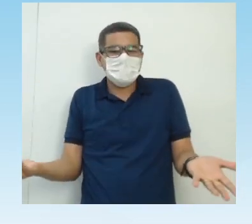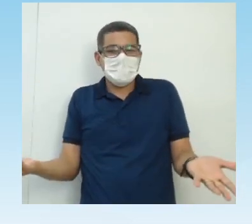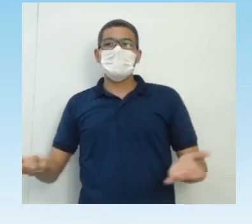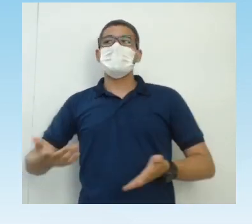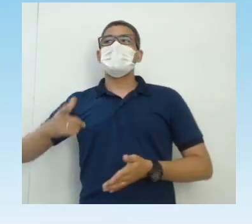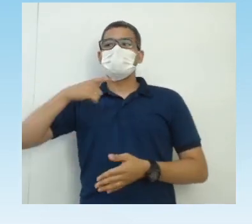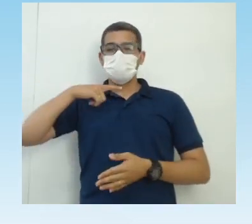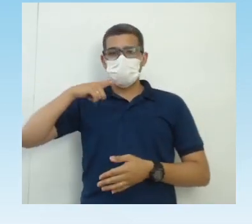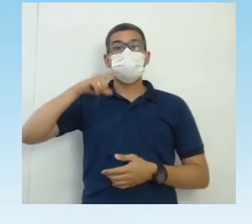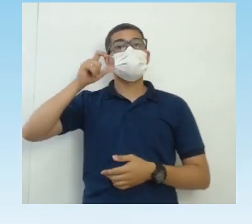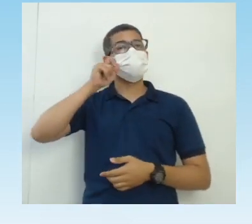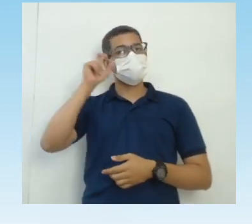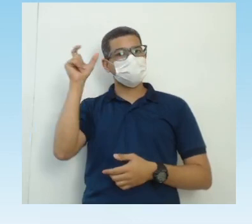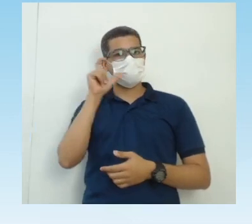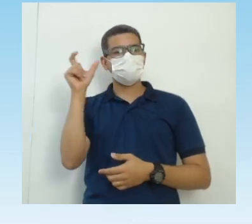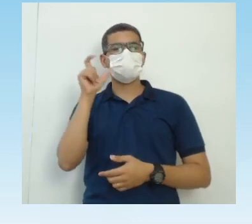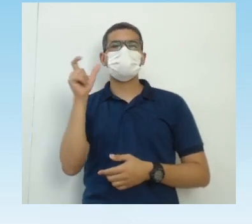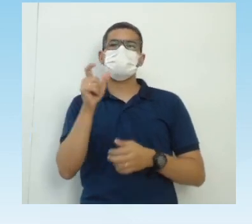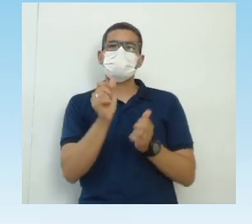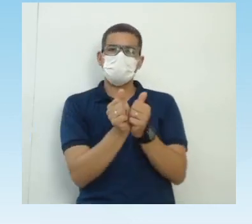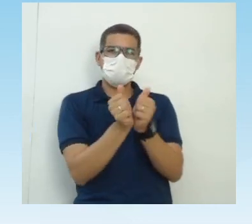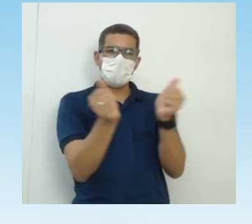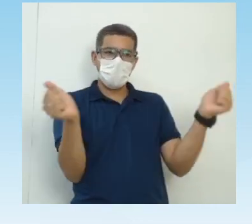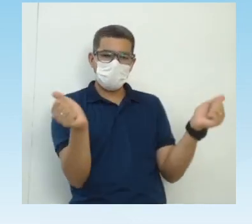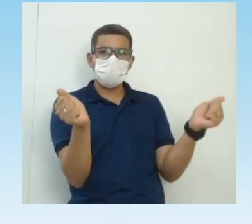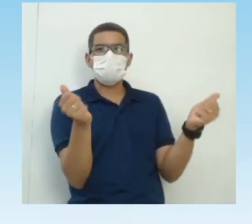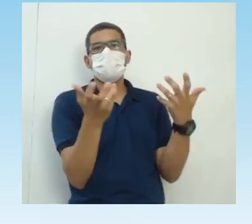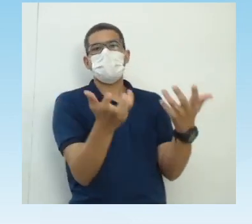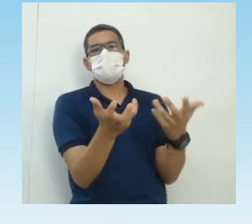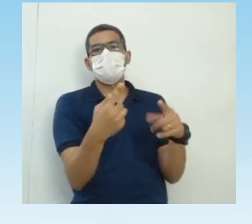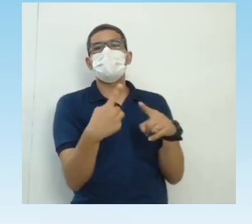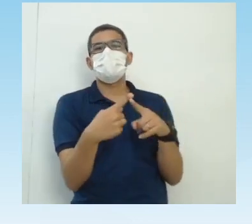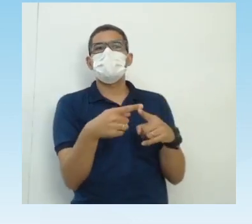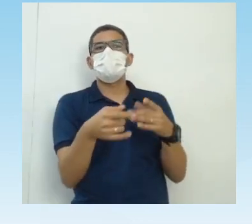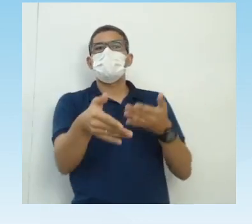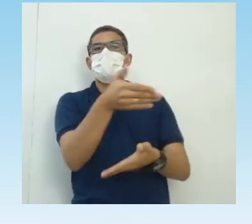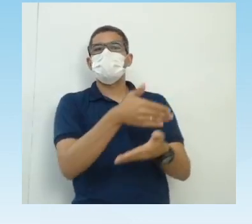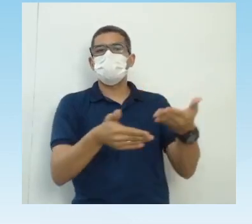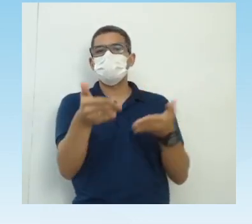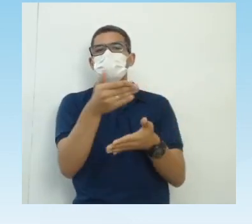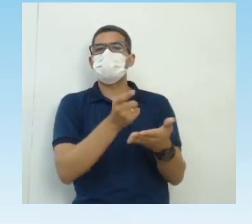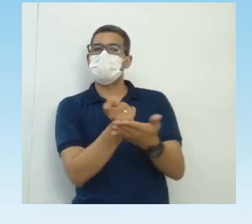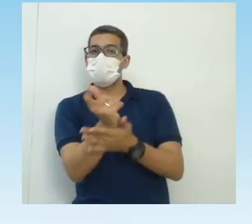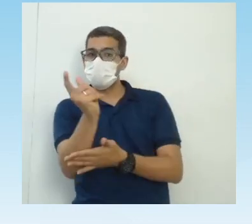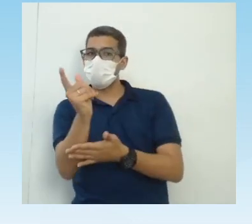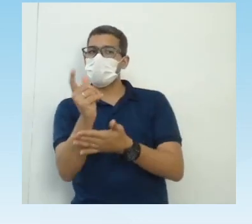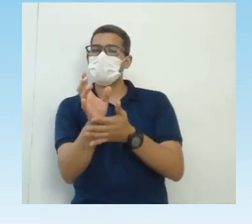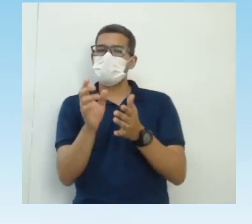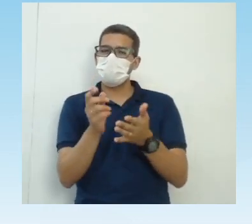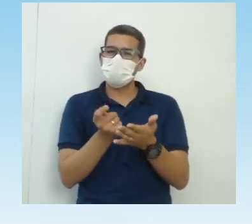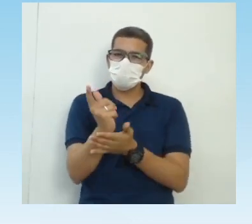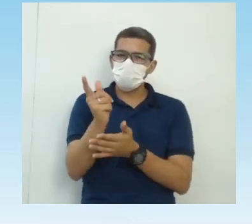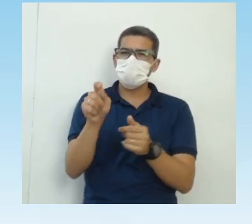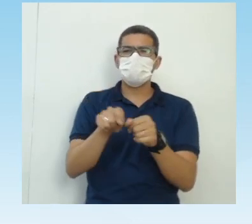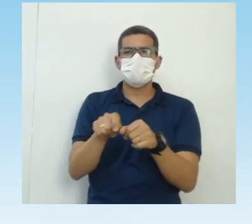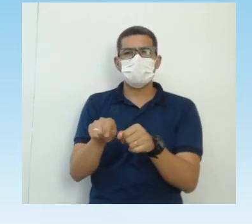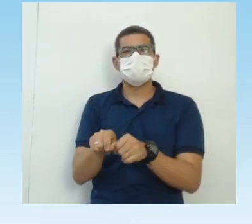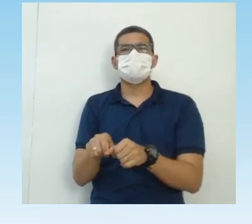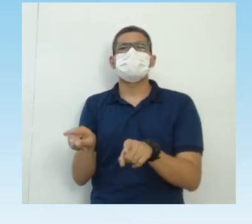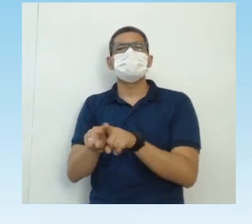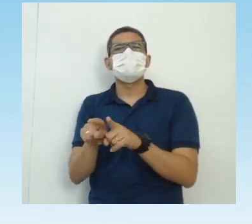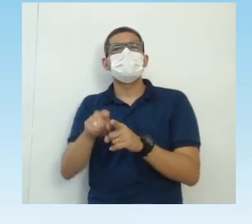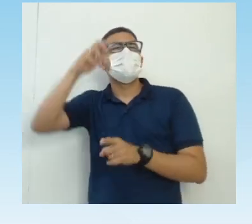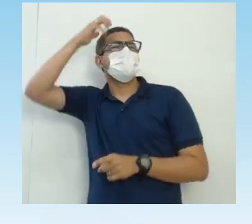havia uma intenção da abolição da escravidão e, consequentemente, um fim dessa monarquia. Afinal de contas, ter a